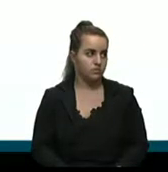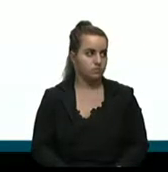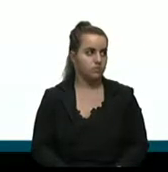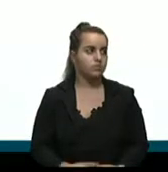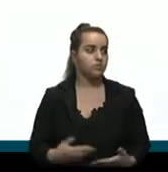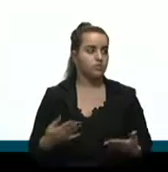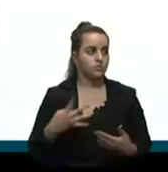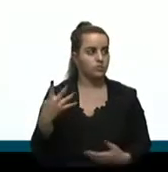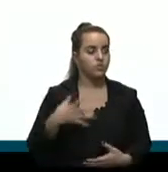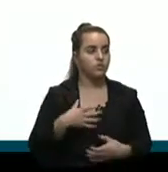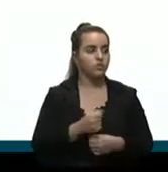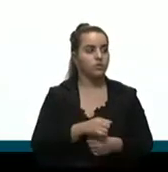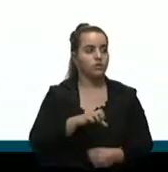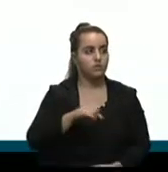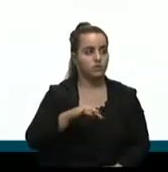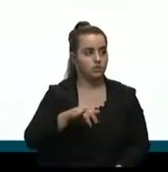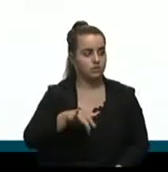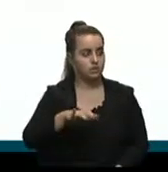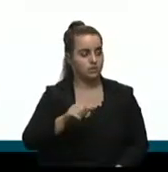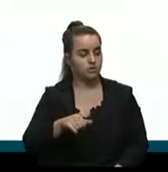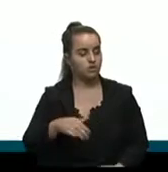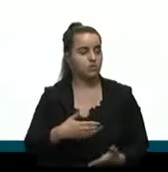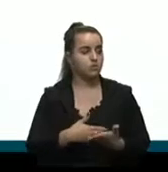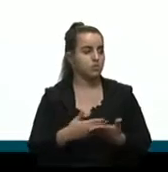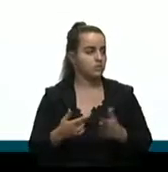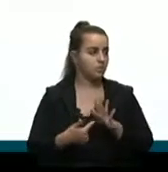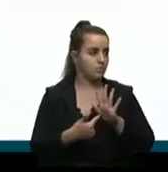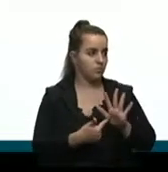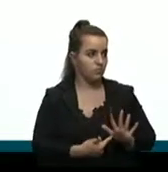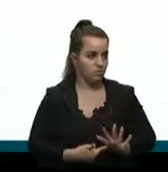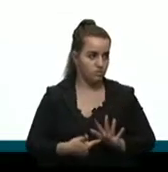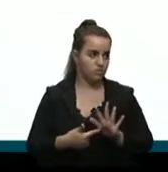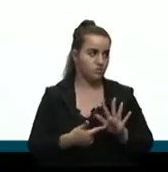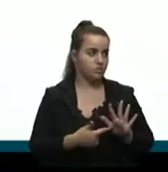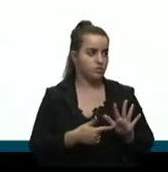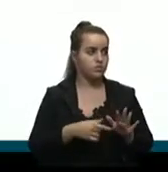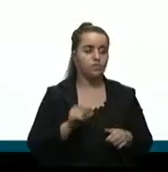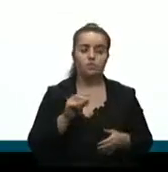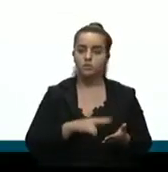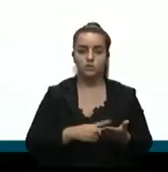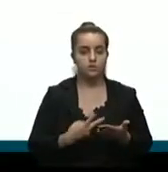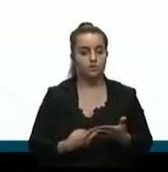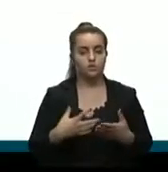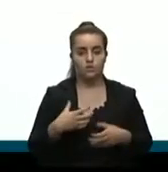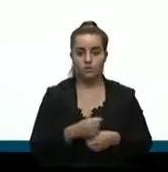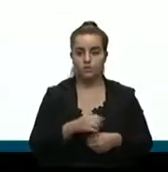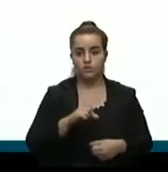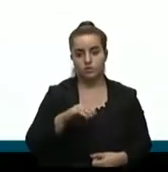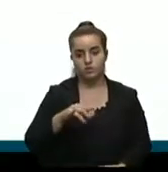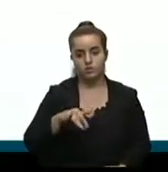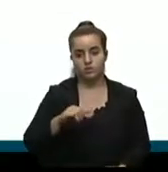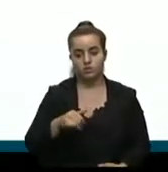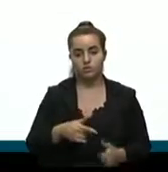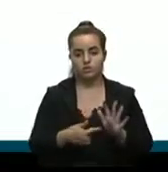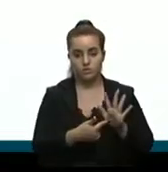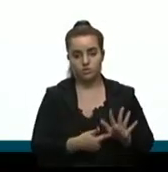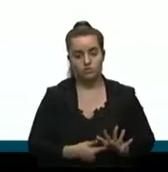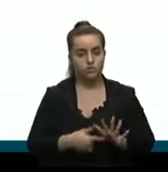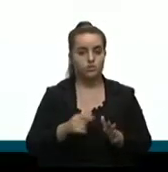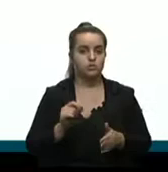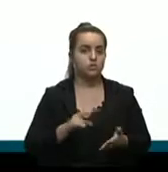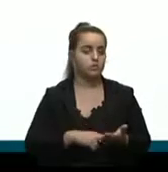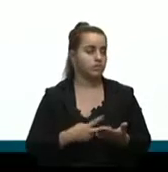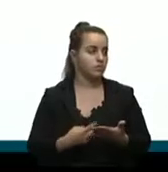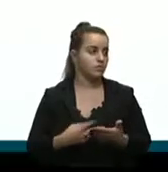Agora o passo 4. Calcular a estatística a partir da amostra. O que significa calcular a estatística a partir da amostra?